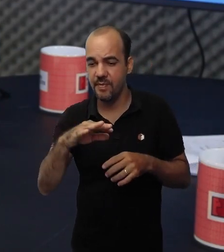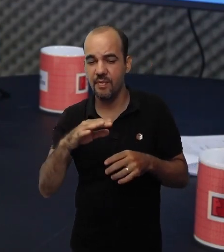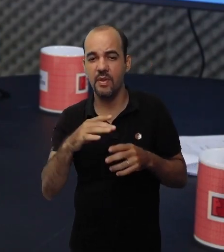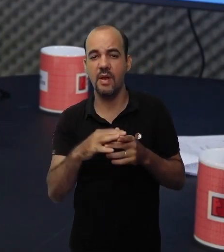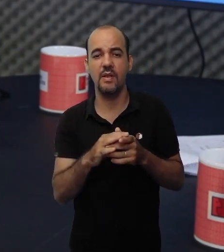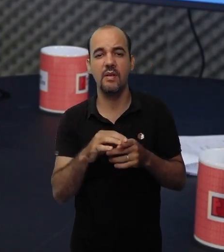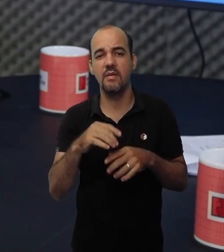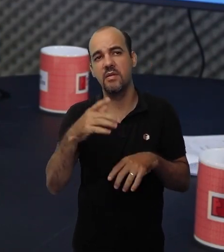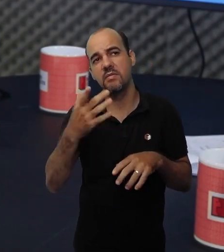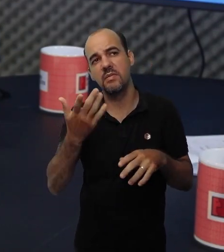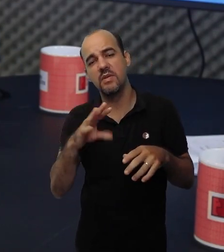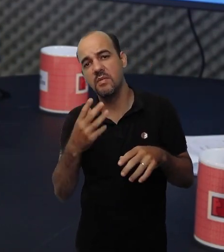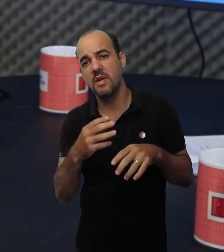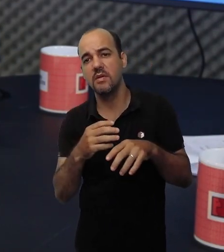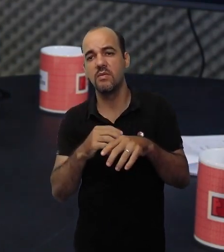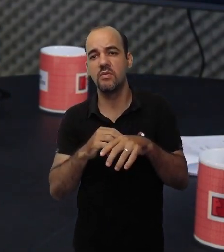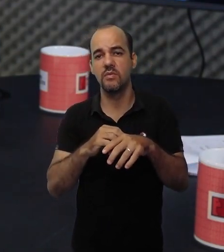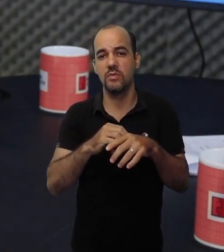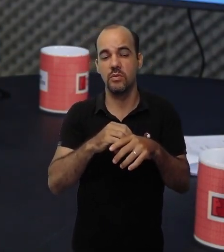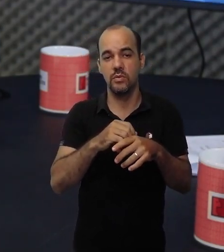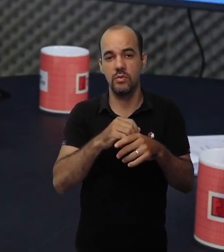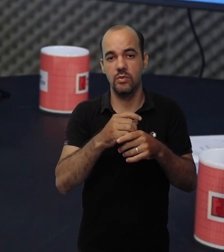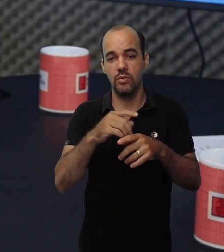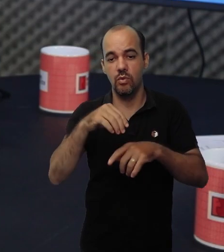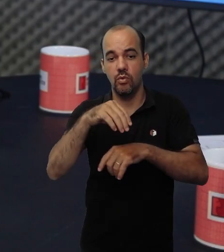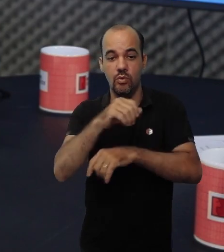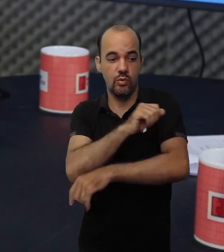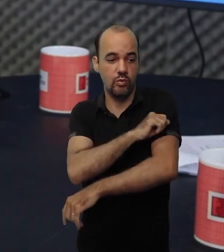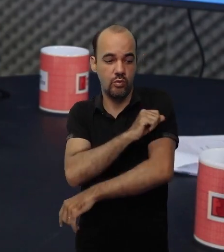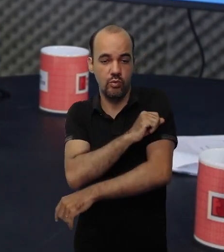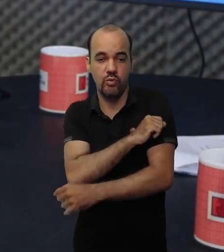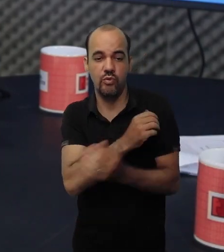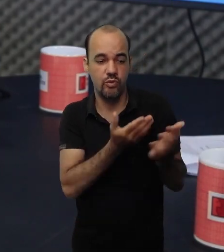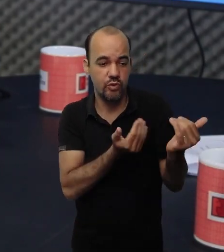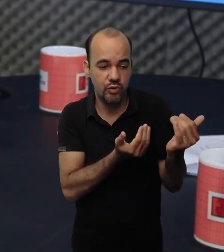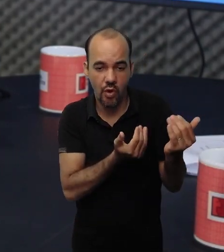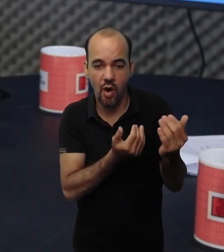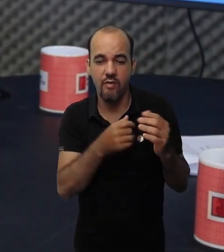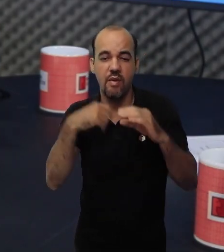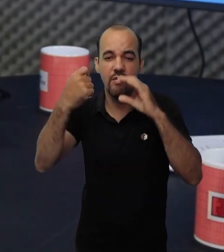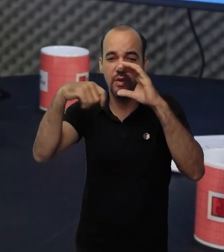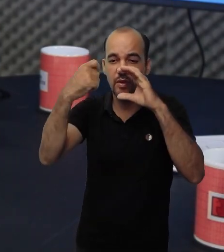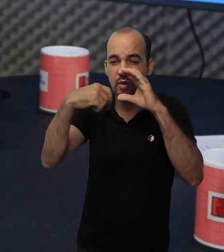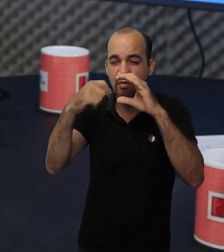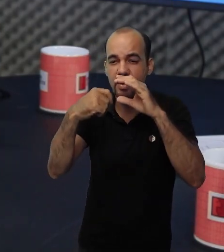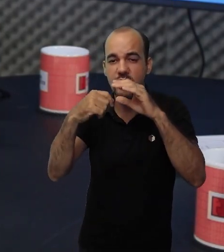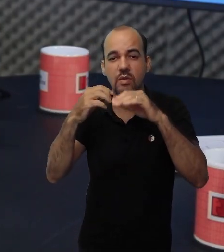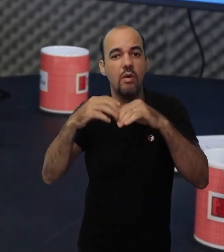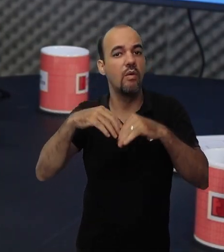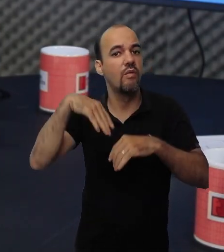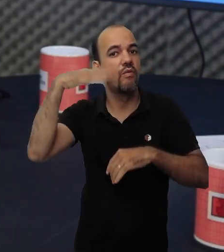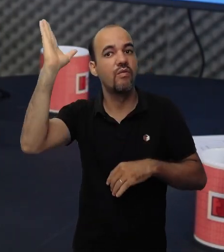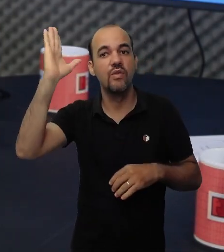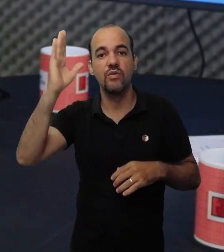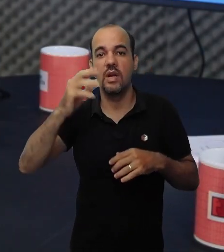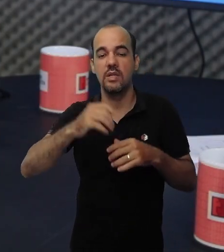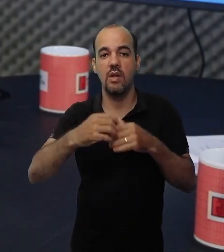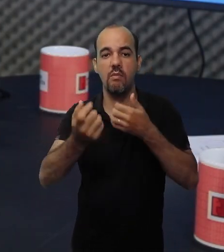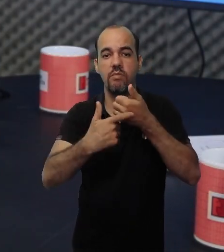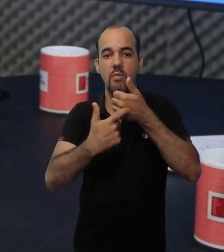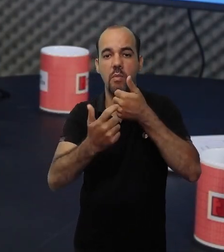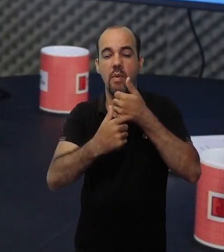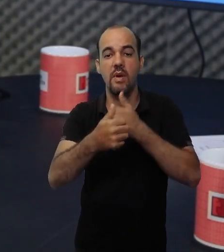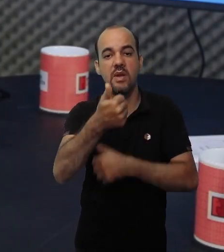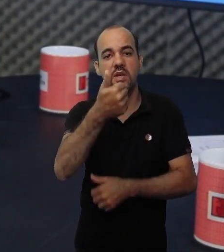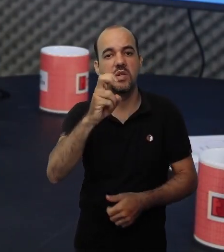mil de visualizações. Quando a gente colocava o jovem para fazer esse vídeo, dava mais de 15 mil. Então o jovem ele tem o poder